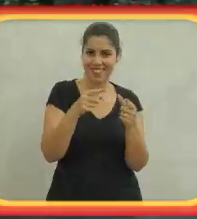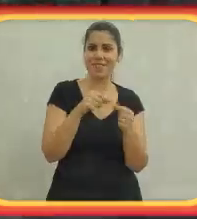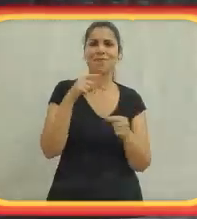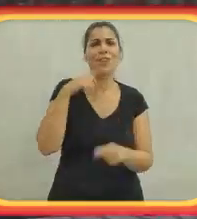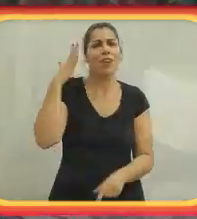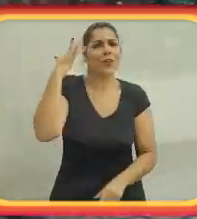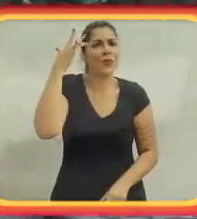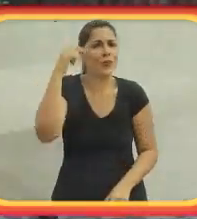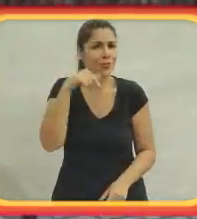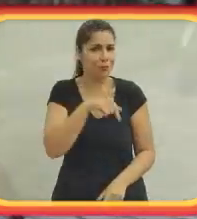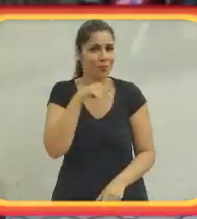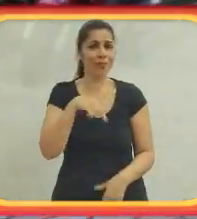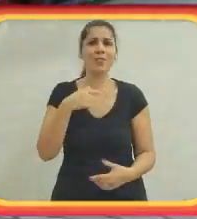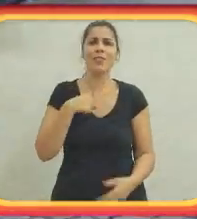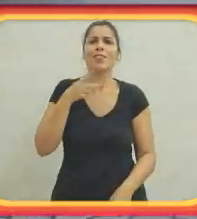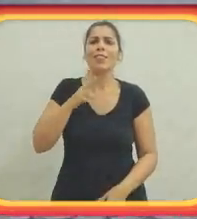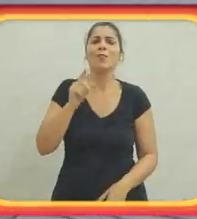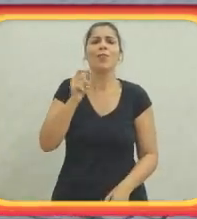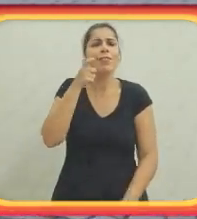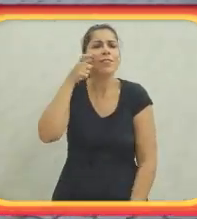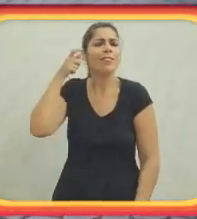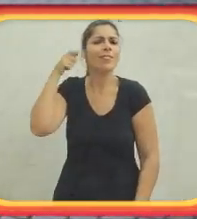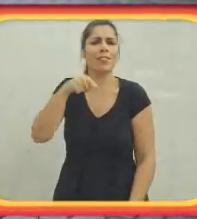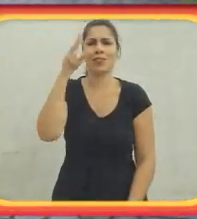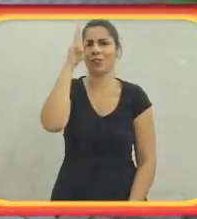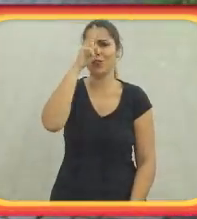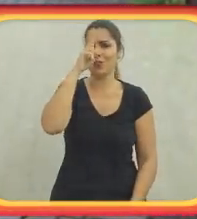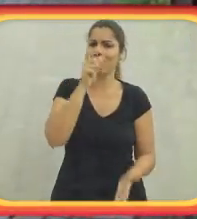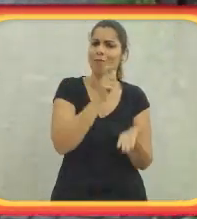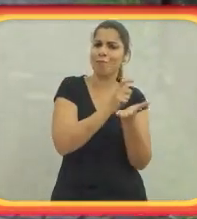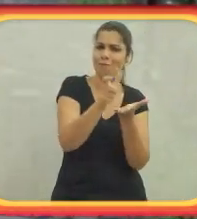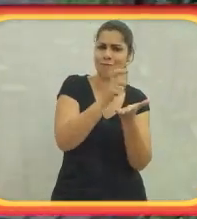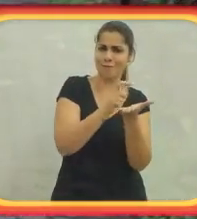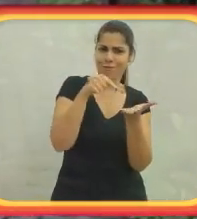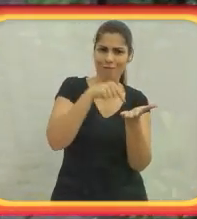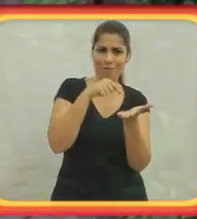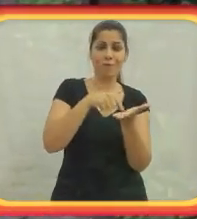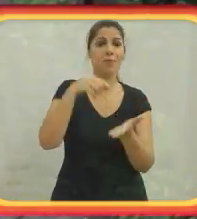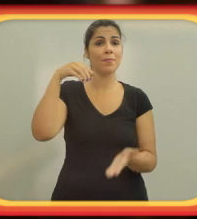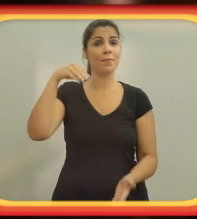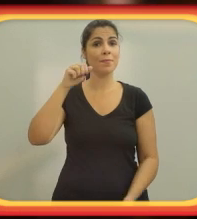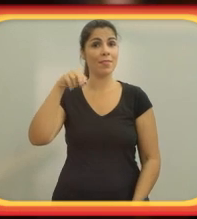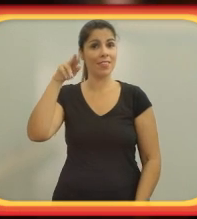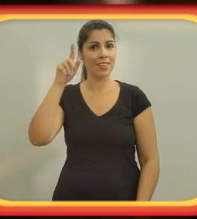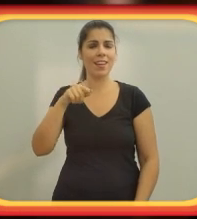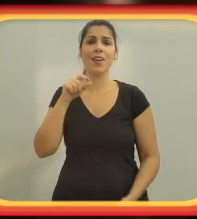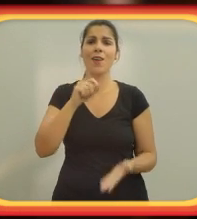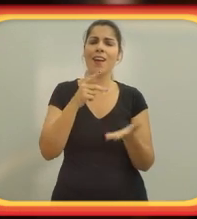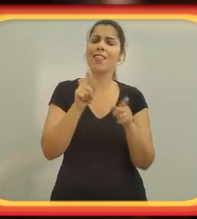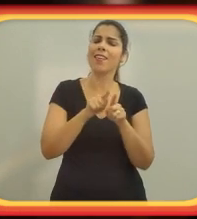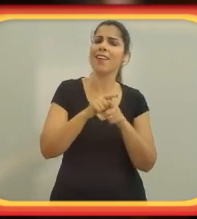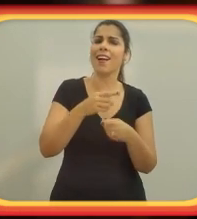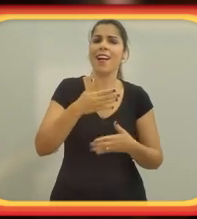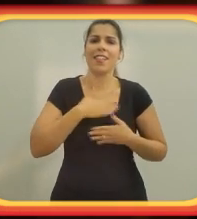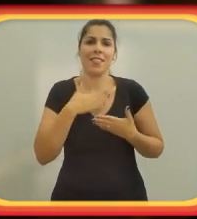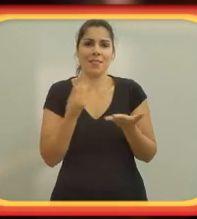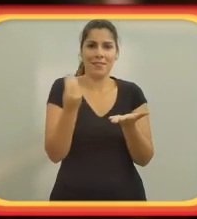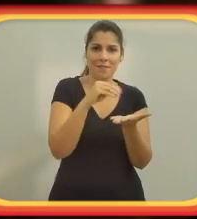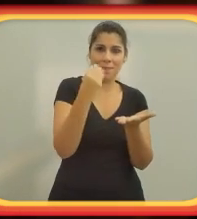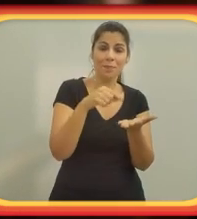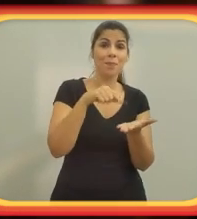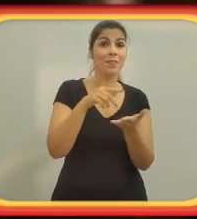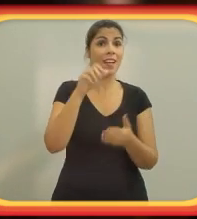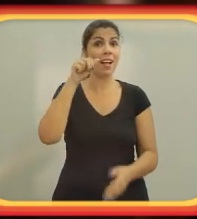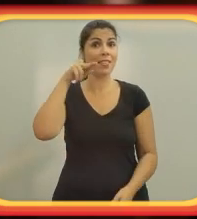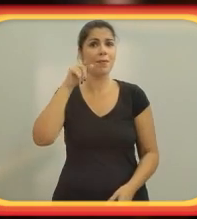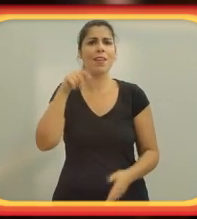ajudo a minha mãe a cuidar da casa, desenhar os meus mangás no meu dia a dia. Eu sempre interessei em histórias em